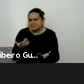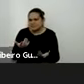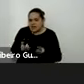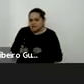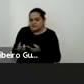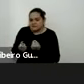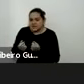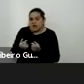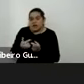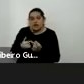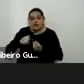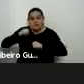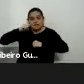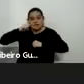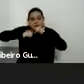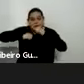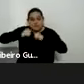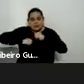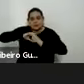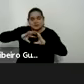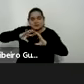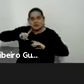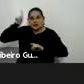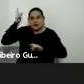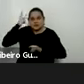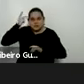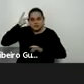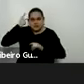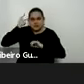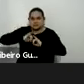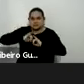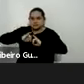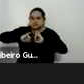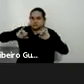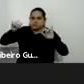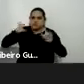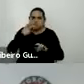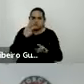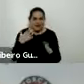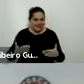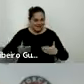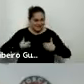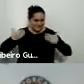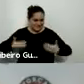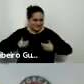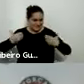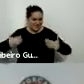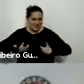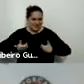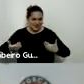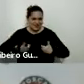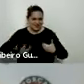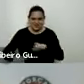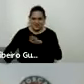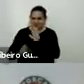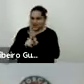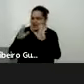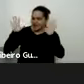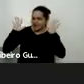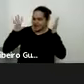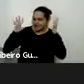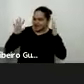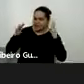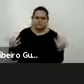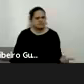ontem lançou nas suas redes uma felicidade enorme por isso. Sim, um desrespeito. Empresários